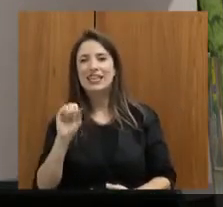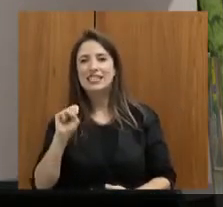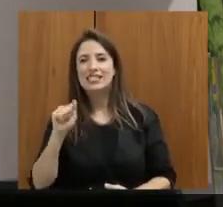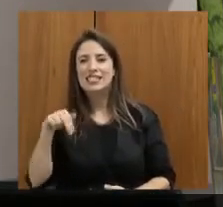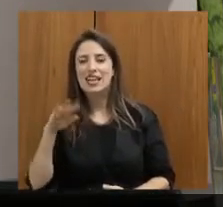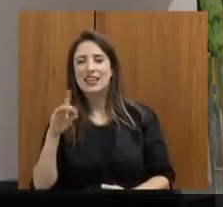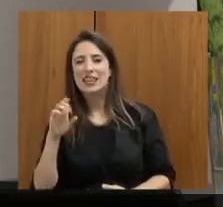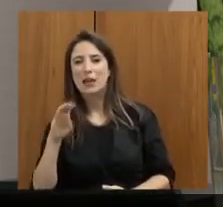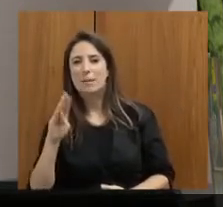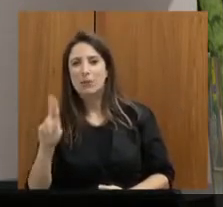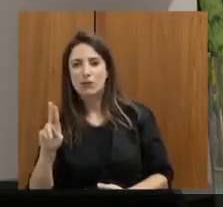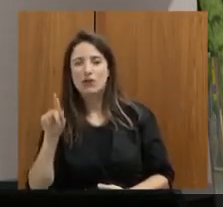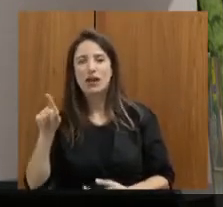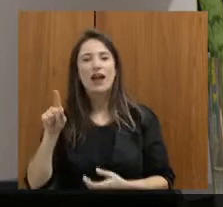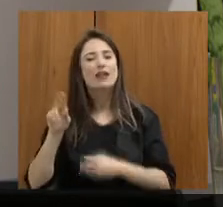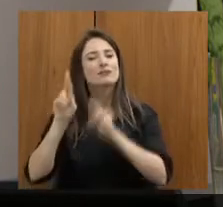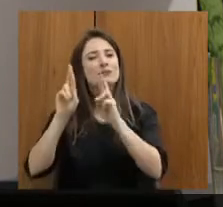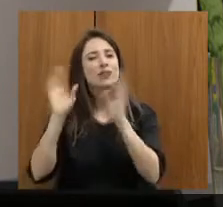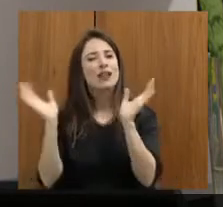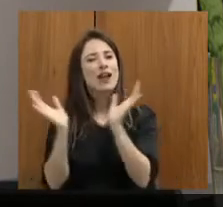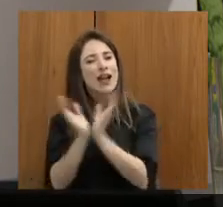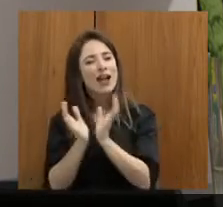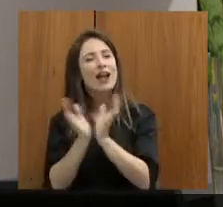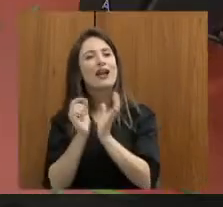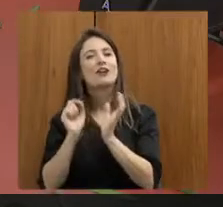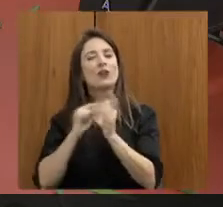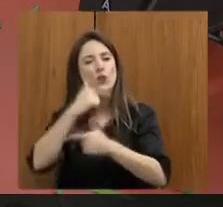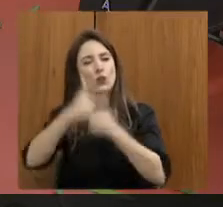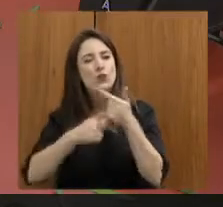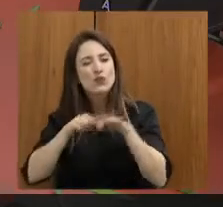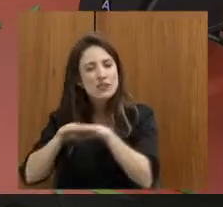reparação e promoção de igualdade racial